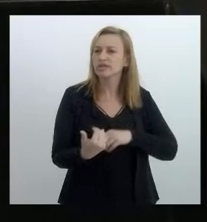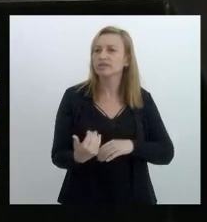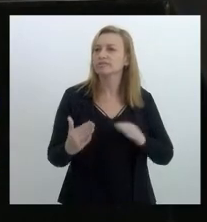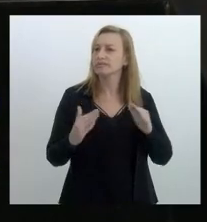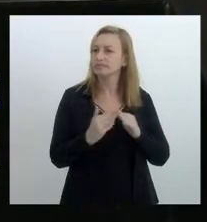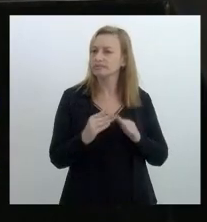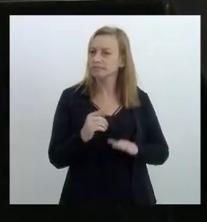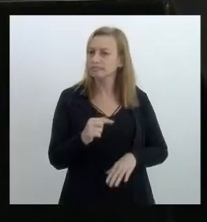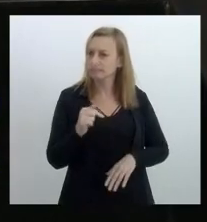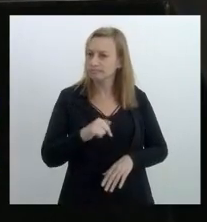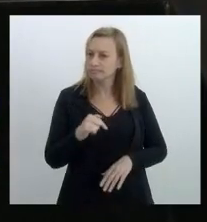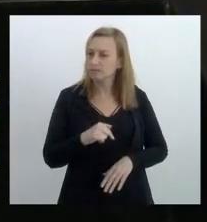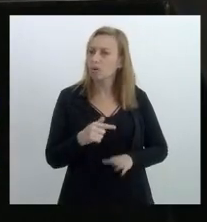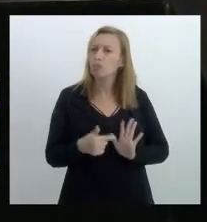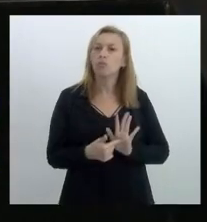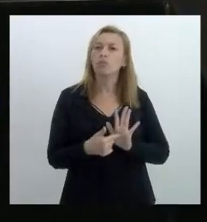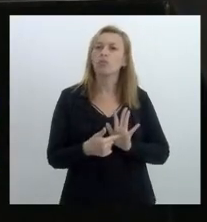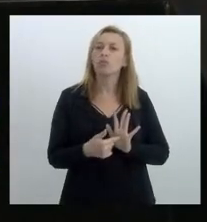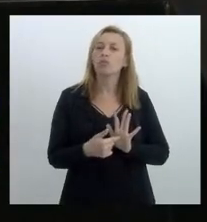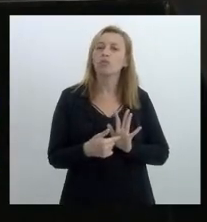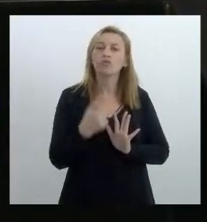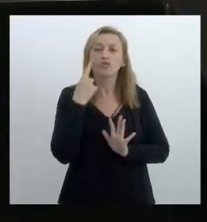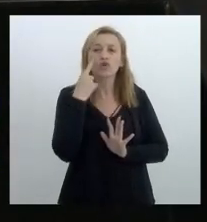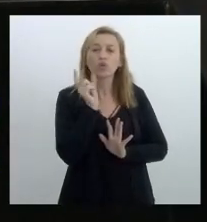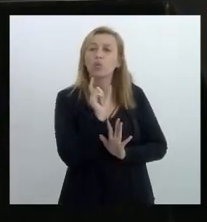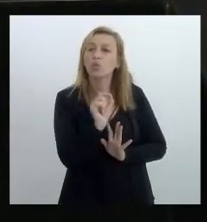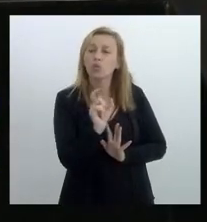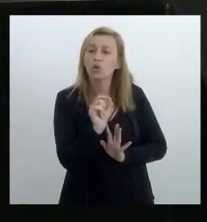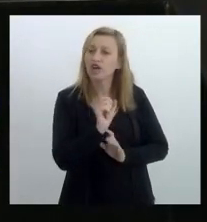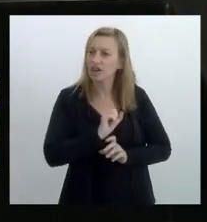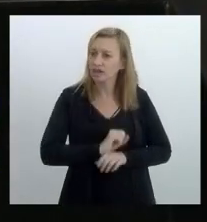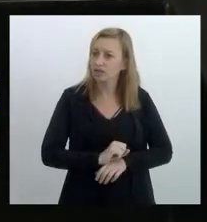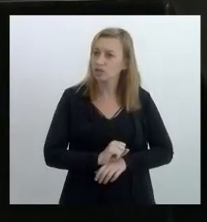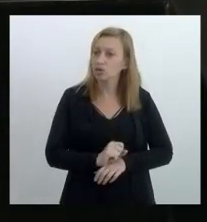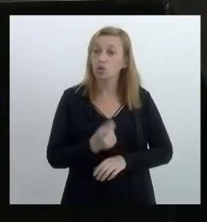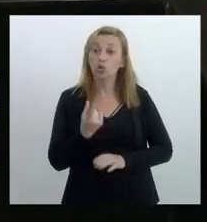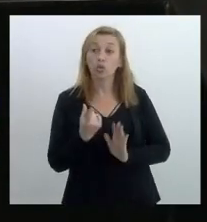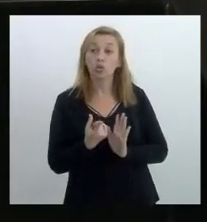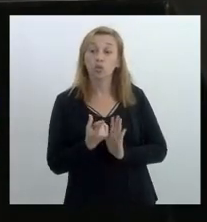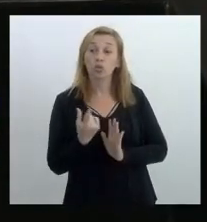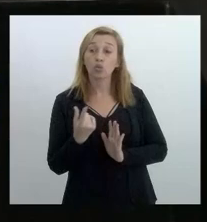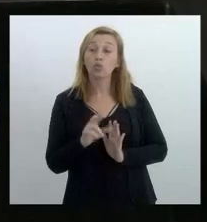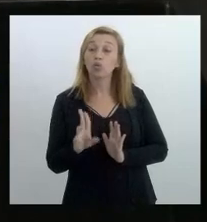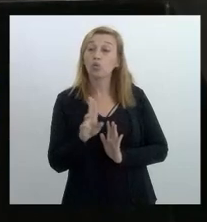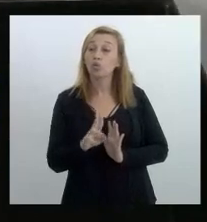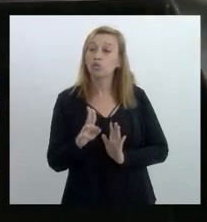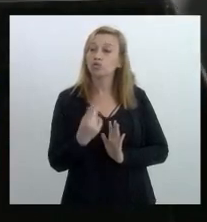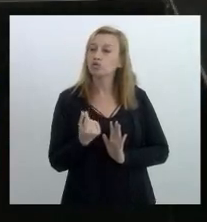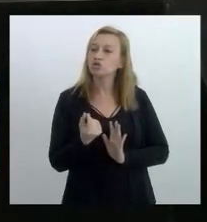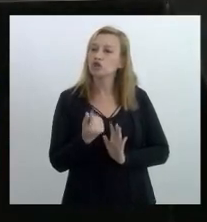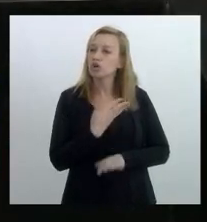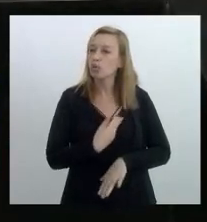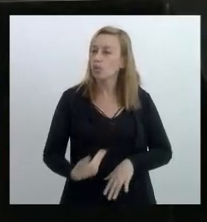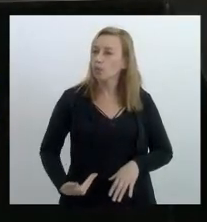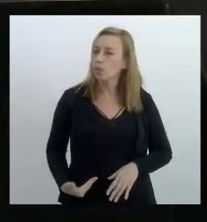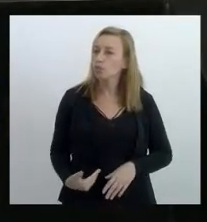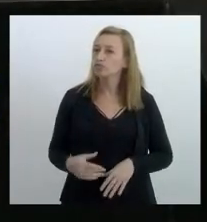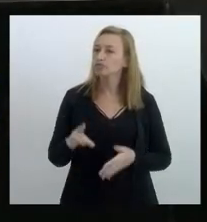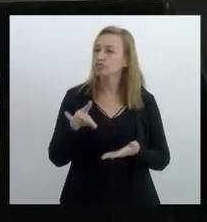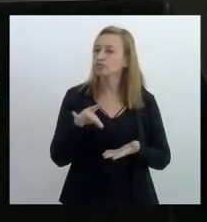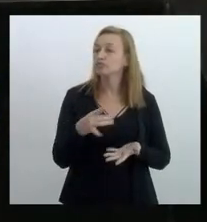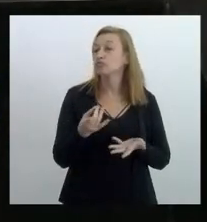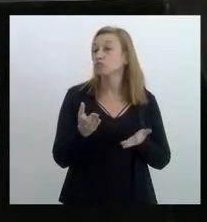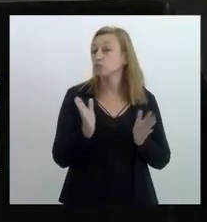casa identificou a malversação do dinheiro público no atual governo. Só para se